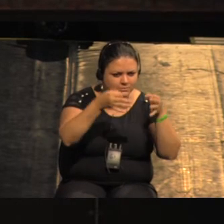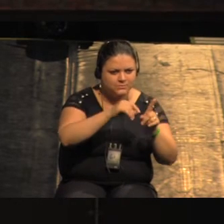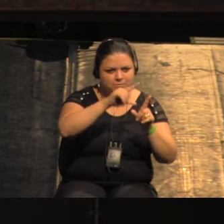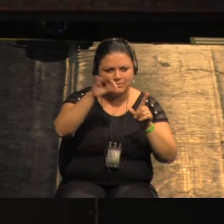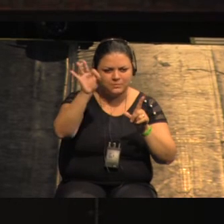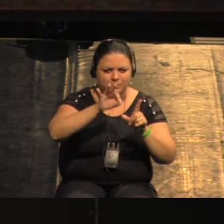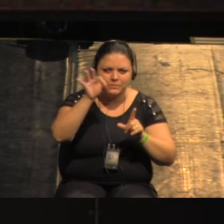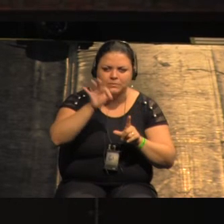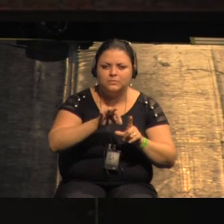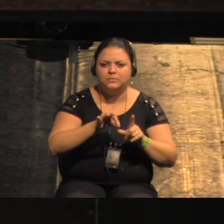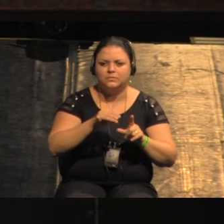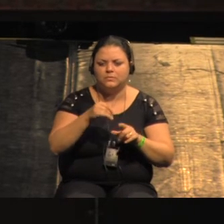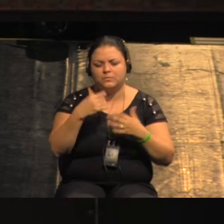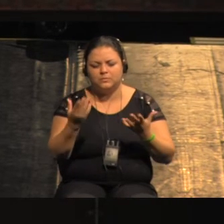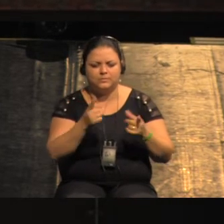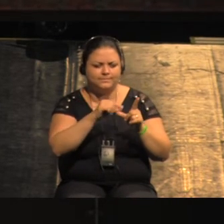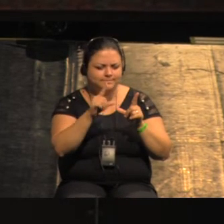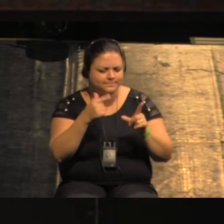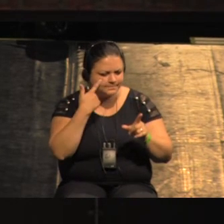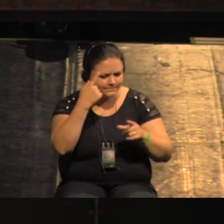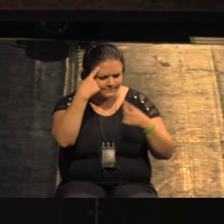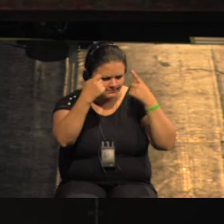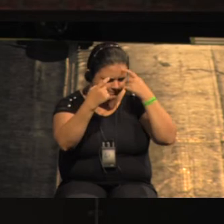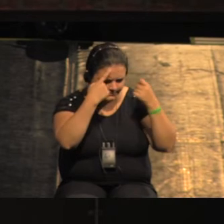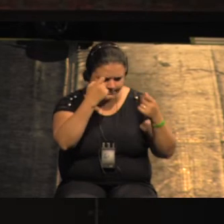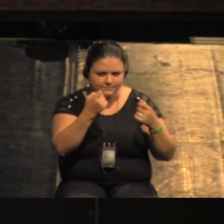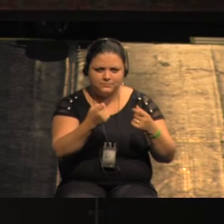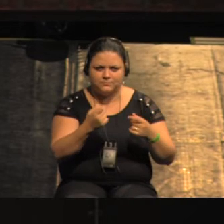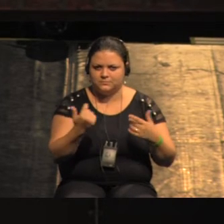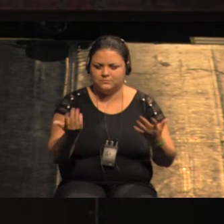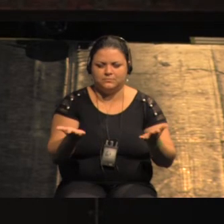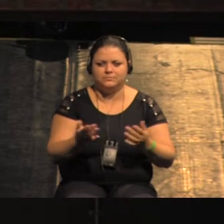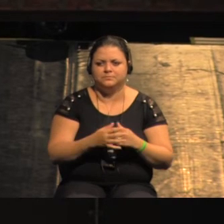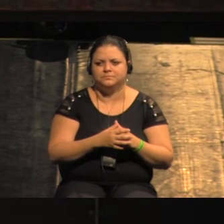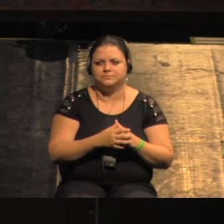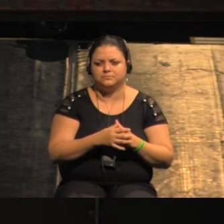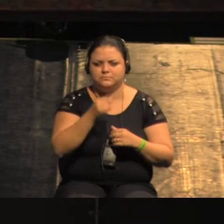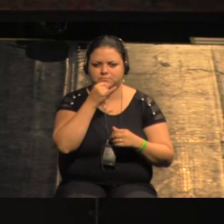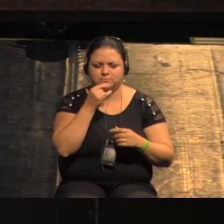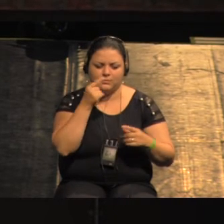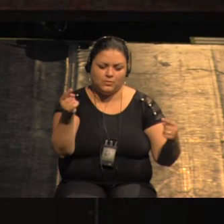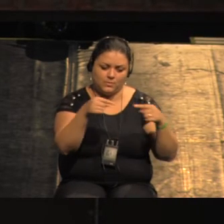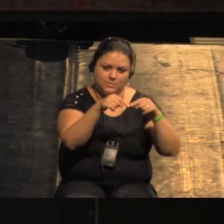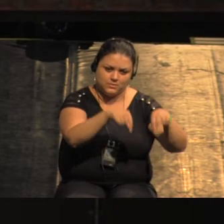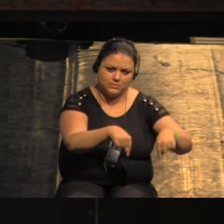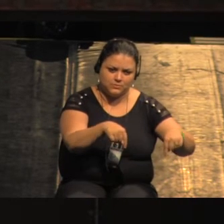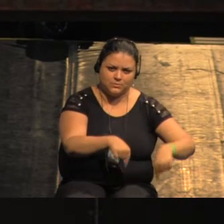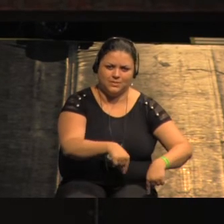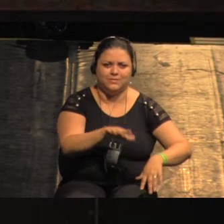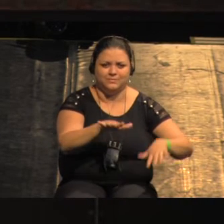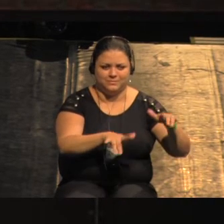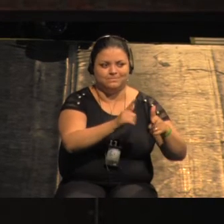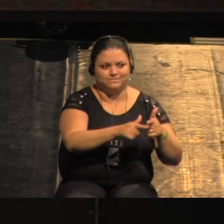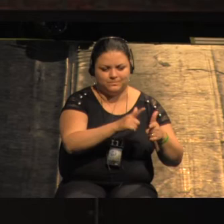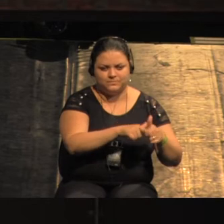para serem mais imprecisos, porque, de algum jeito, desenhar indicadores que revelam uma situação